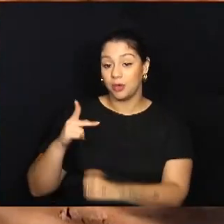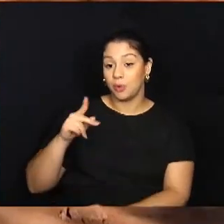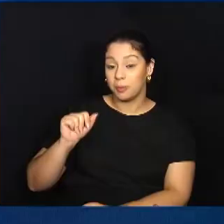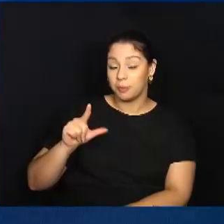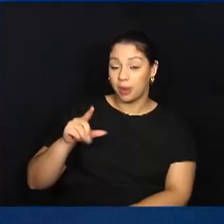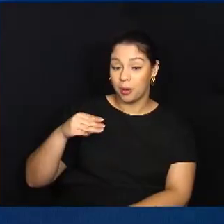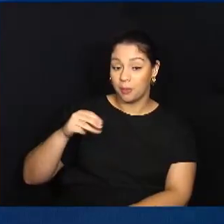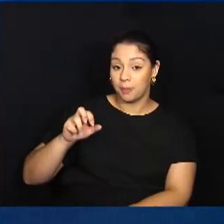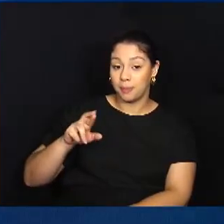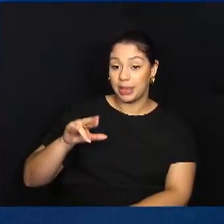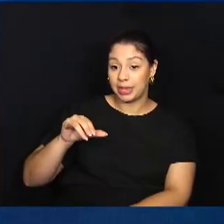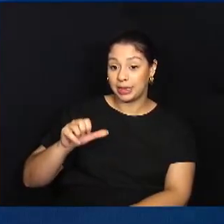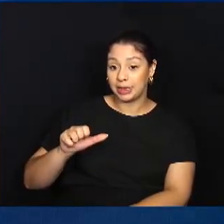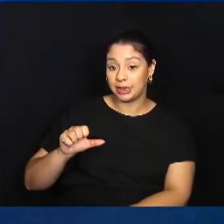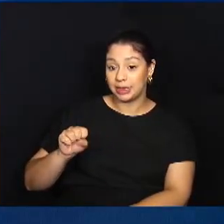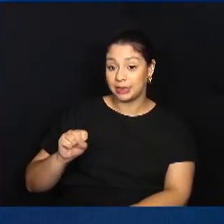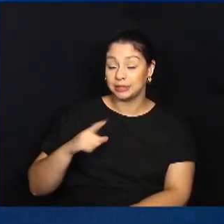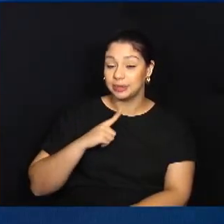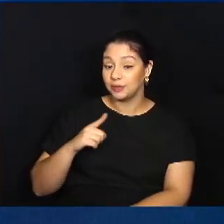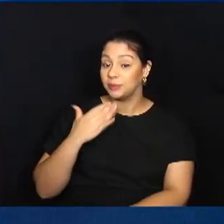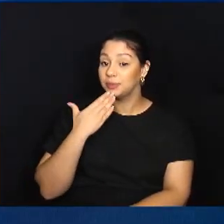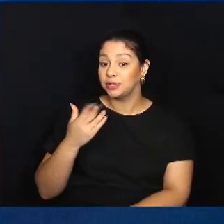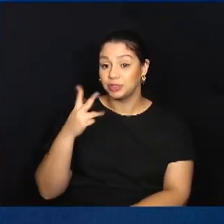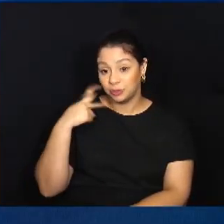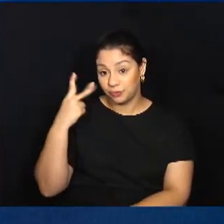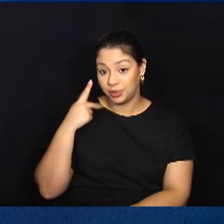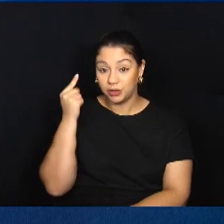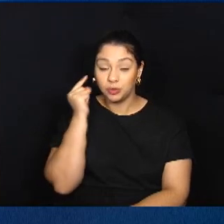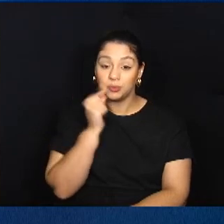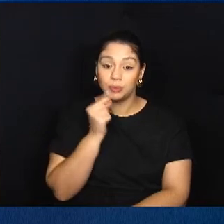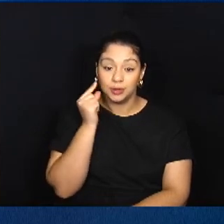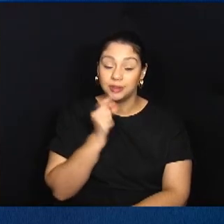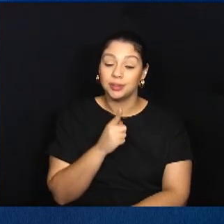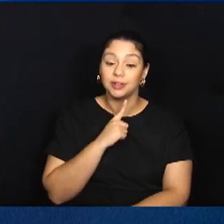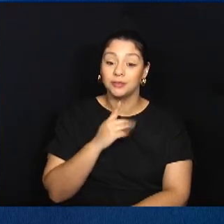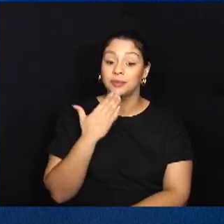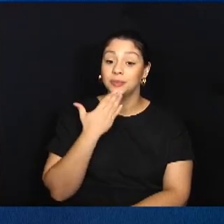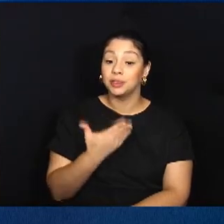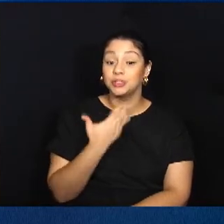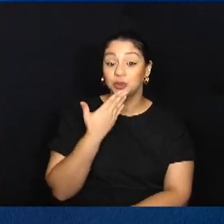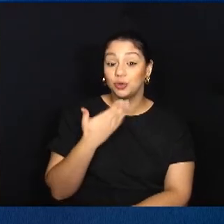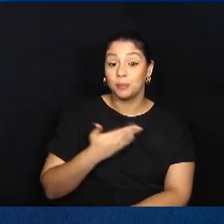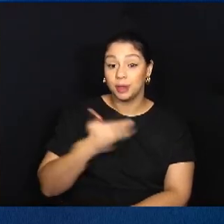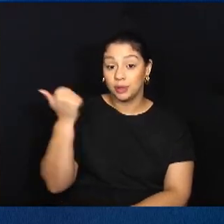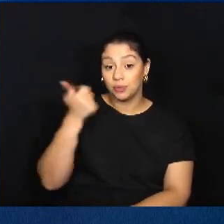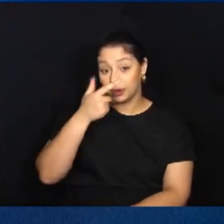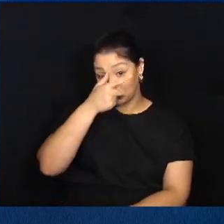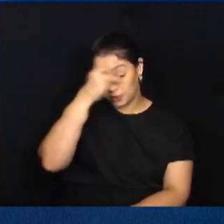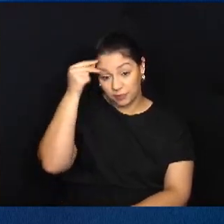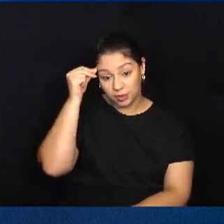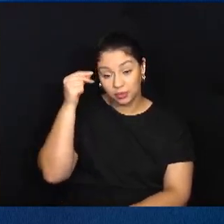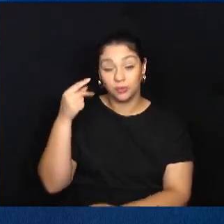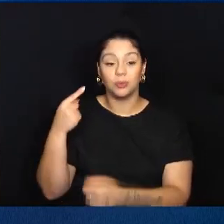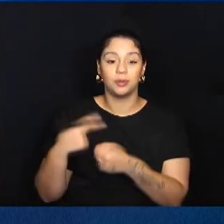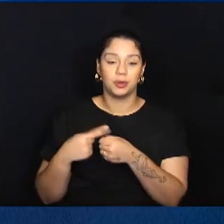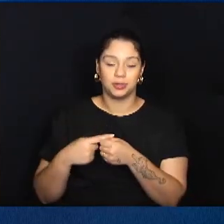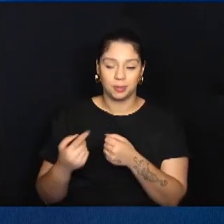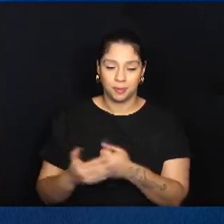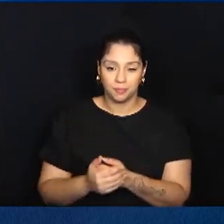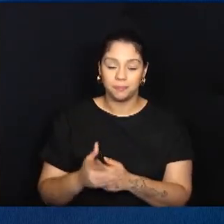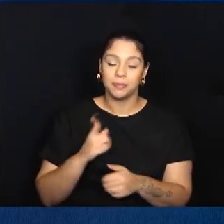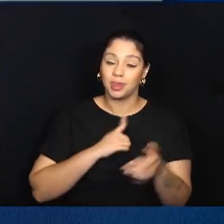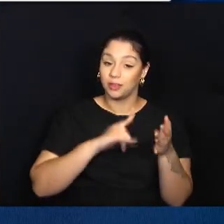resultado de uma indicação do vereador Marcelo Silva, que solicitou as melhorias à Prefeitura Municipal. No